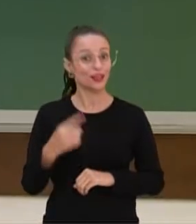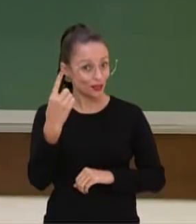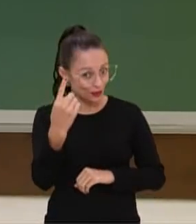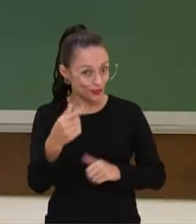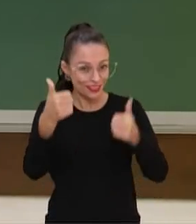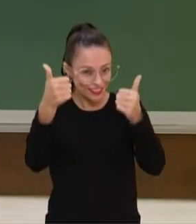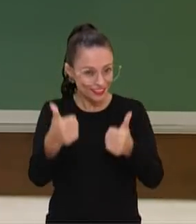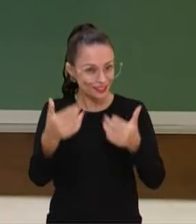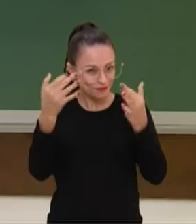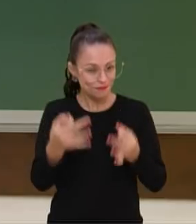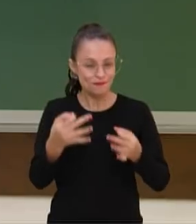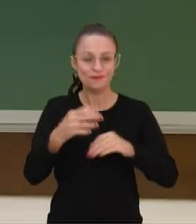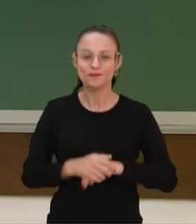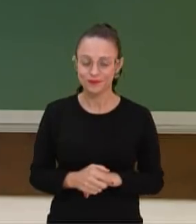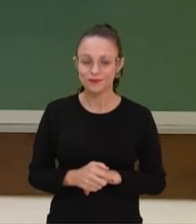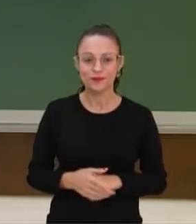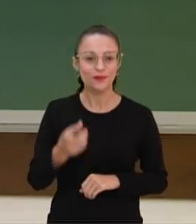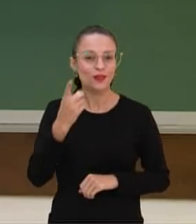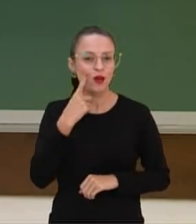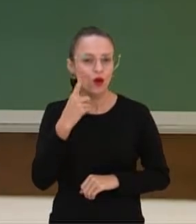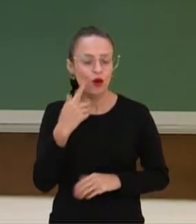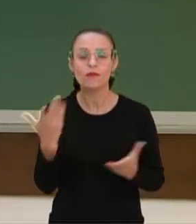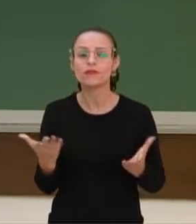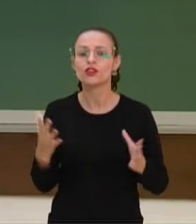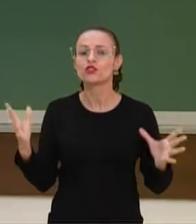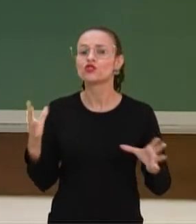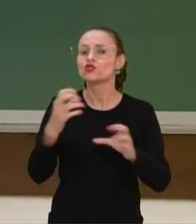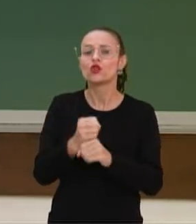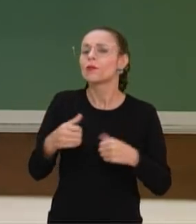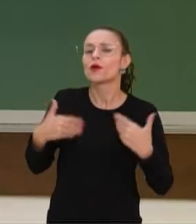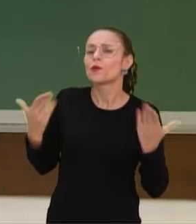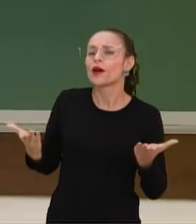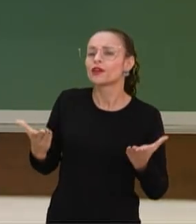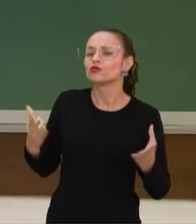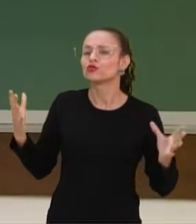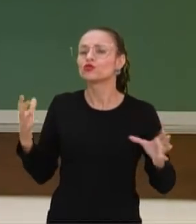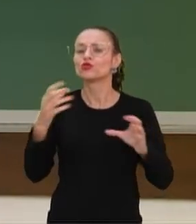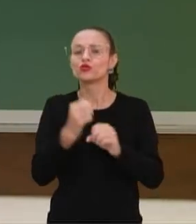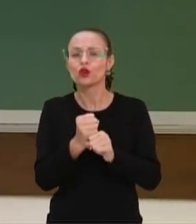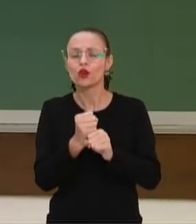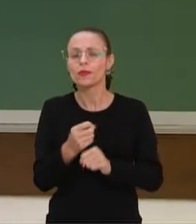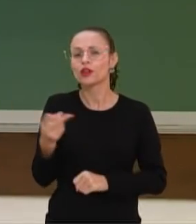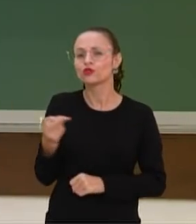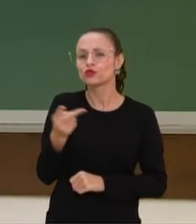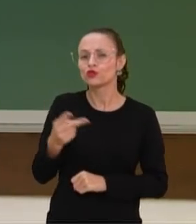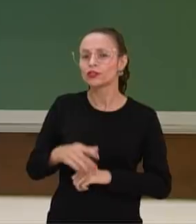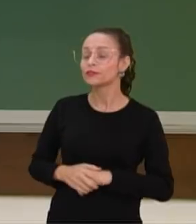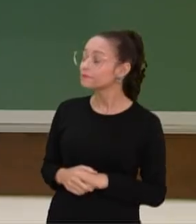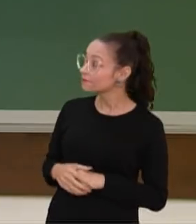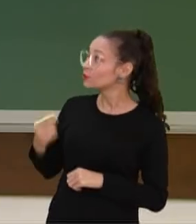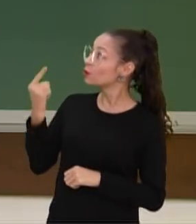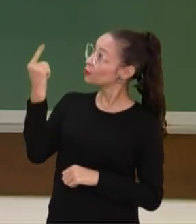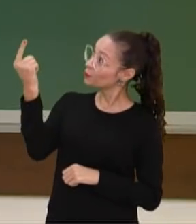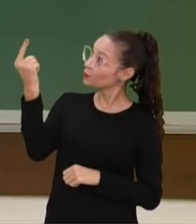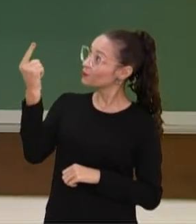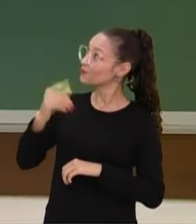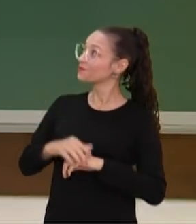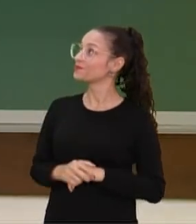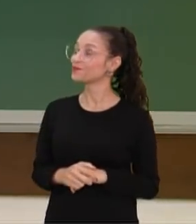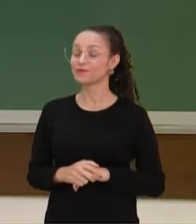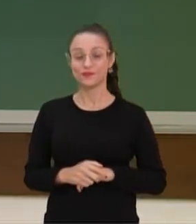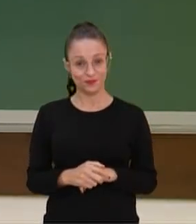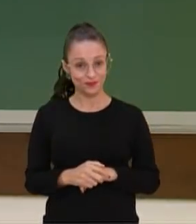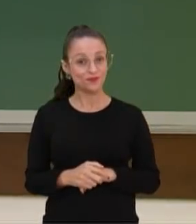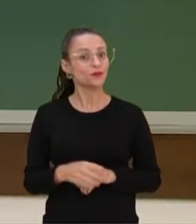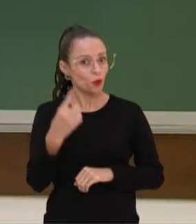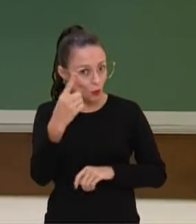1. Sensacional. Olha só, e a soma, Viviana, quanto é a soma desses dois logaritmos?